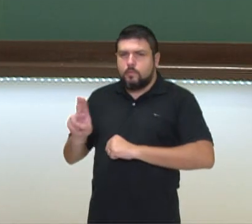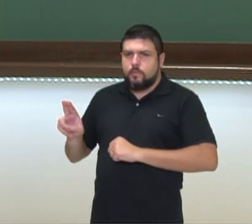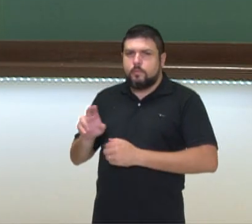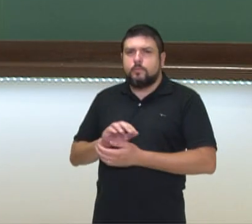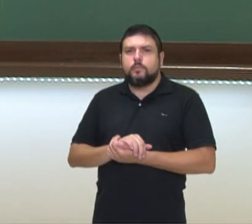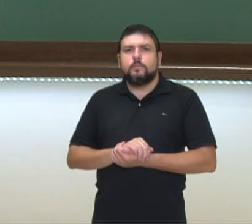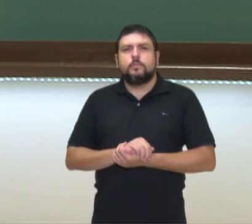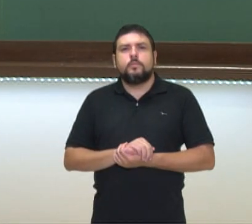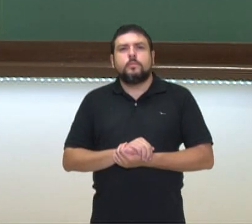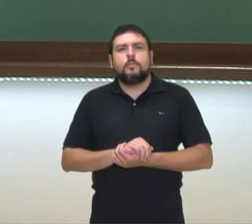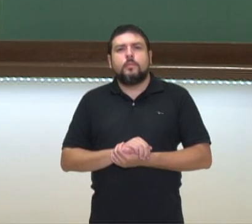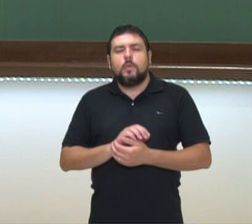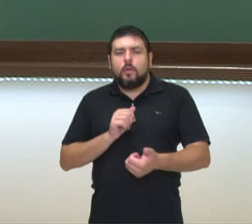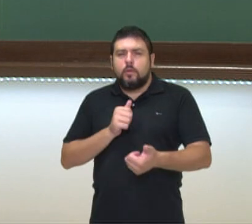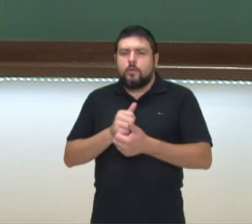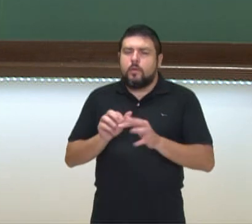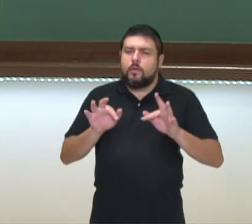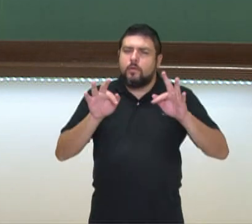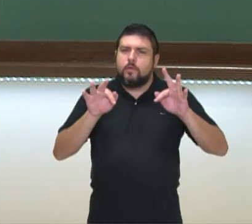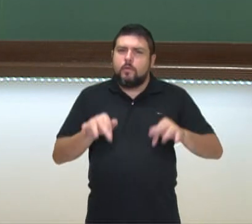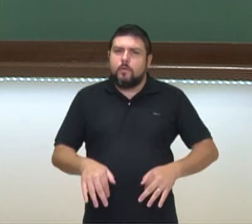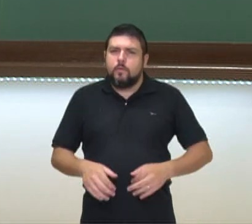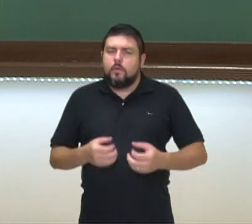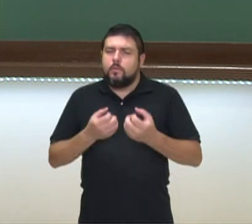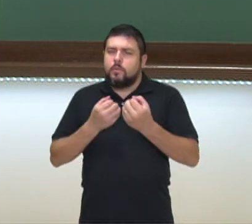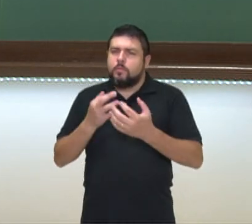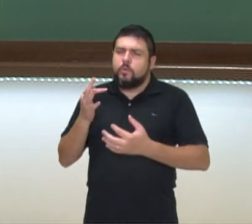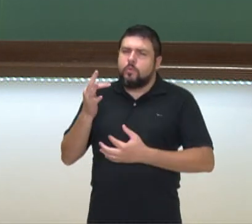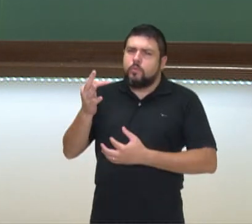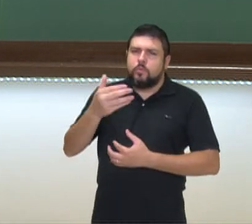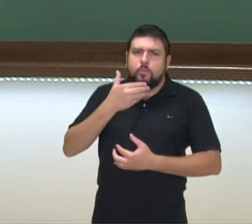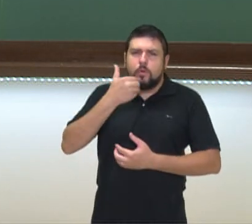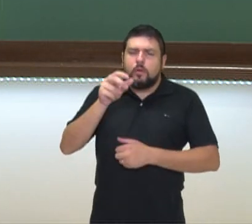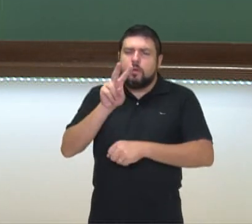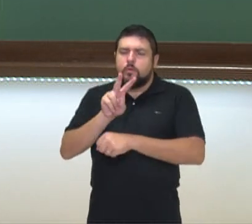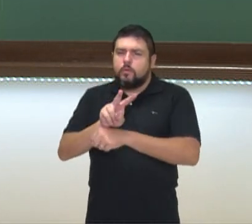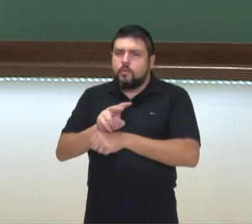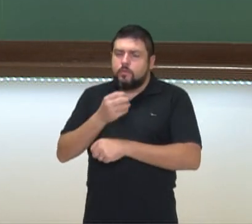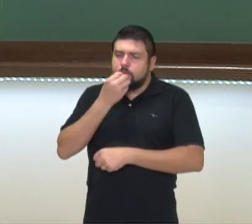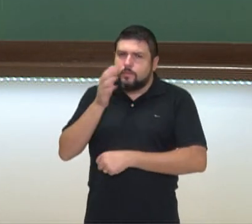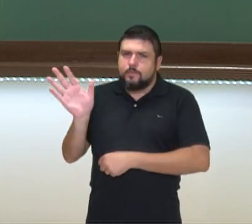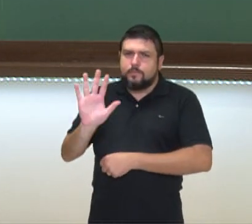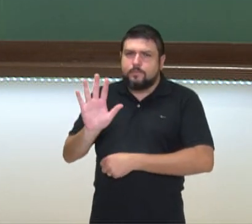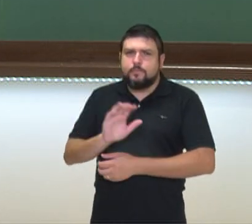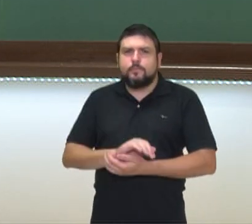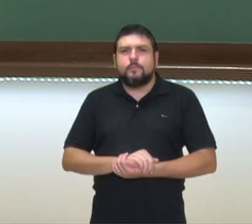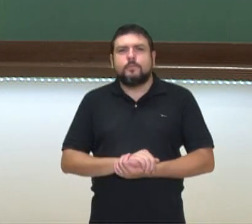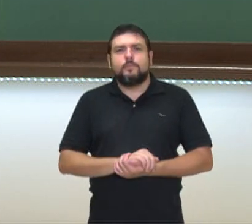Agora sim estamos no fim. Desejo a você dias melhores, continue bem e até a próxima!